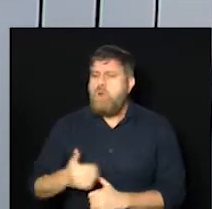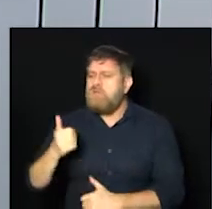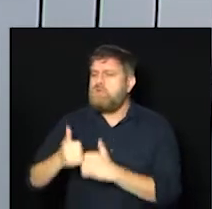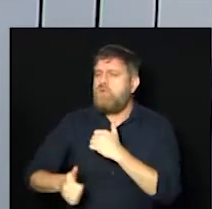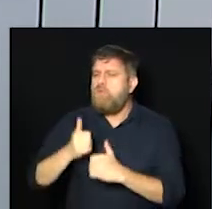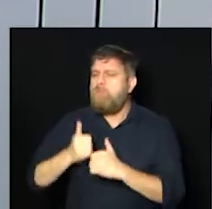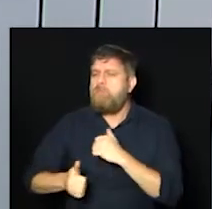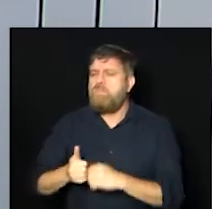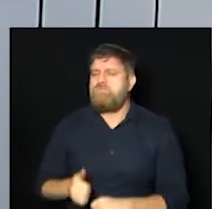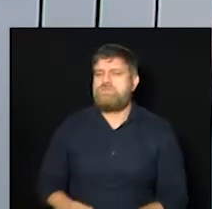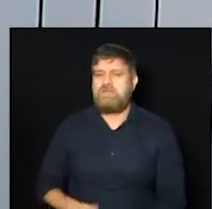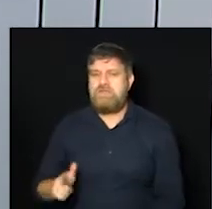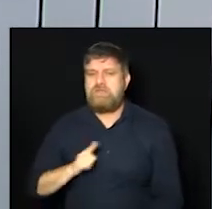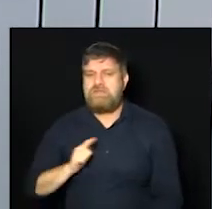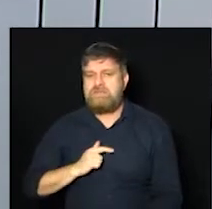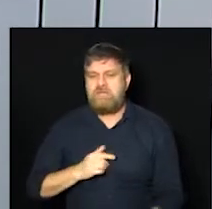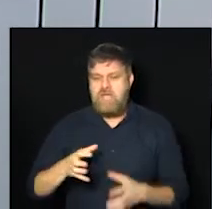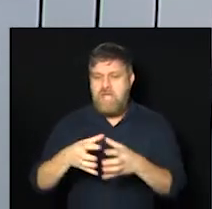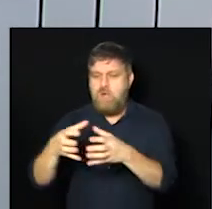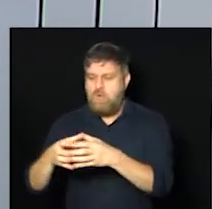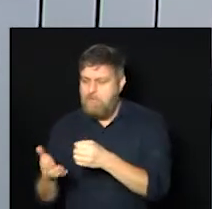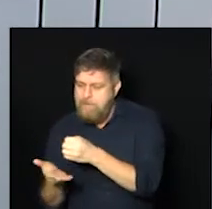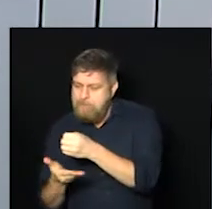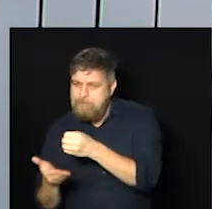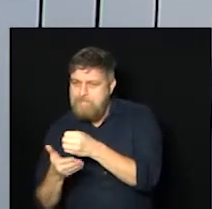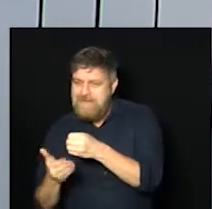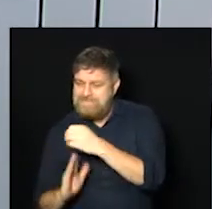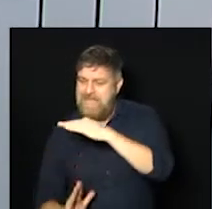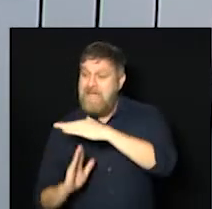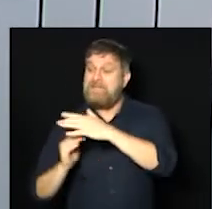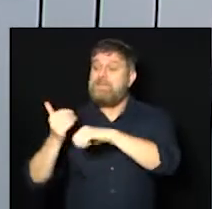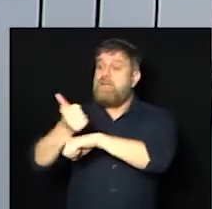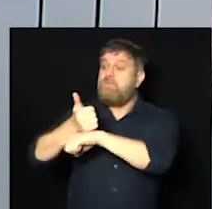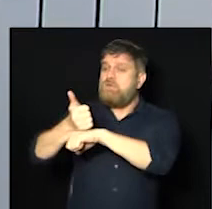hoje? Quantas categorias, categoria de base até o profissional?